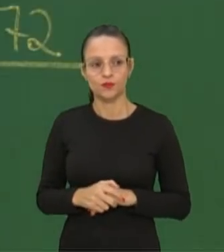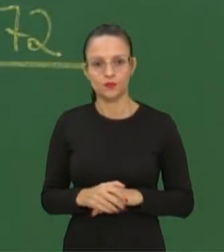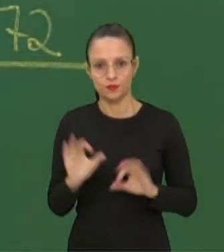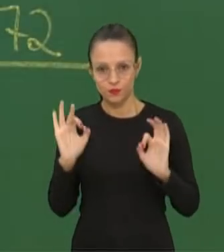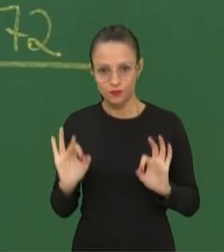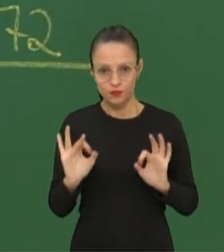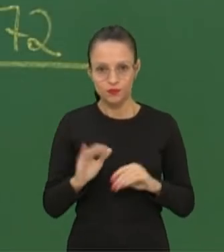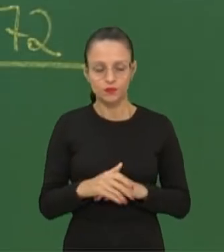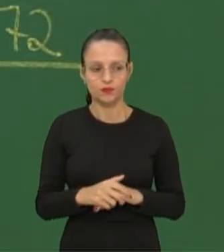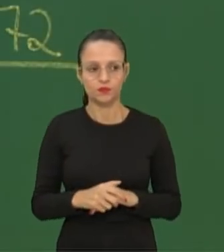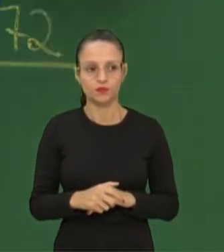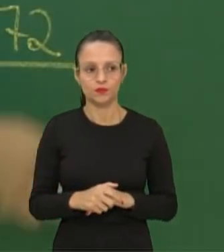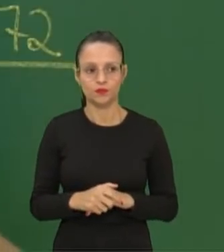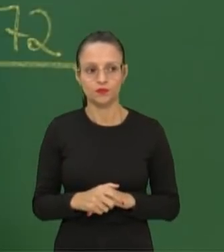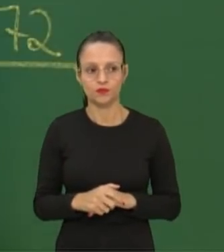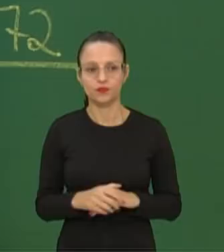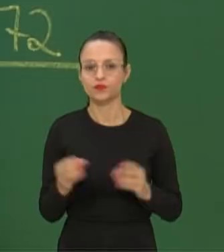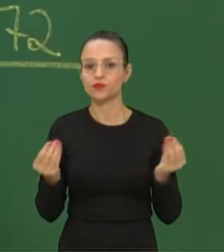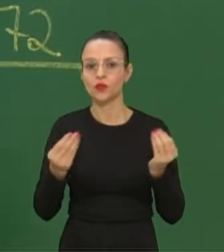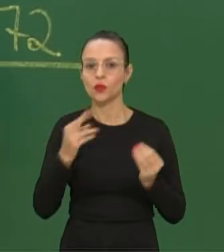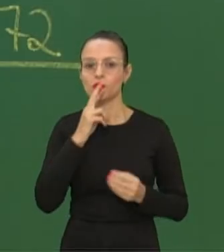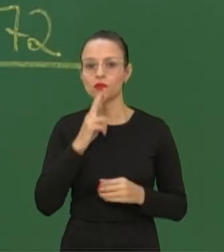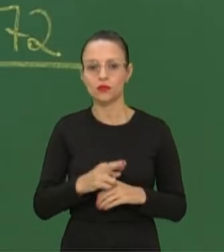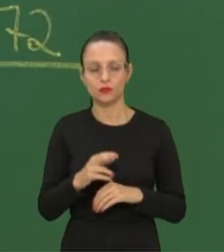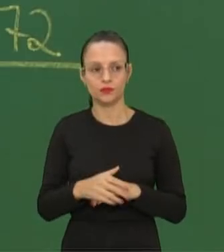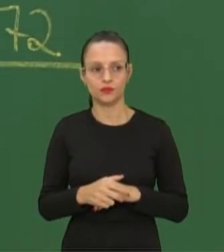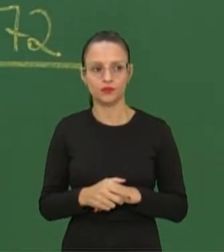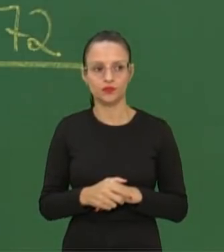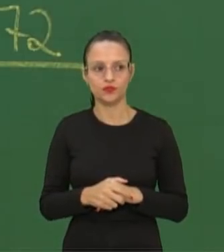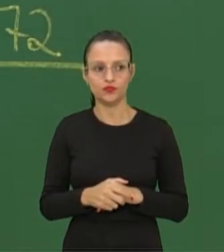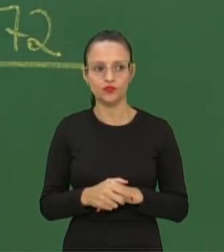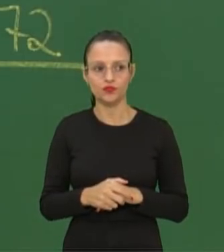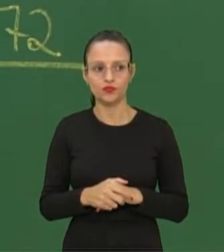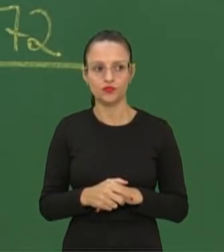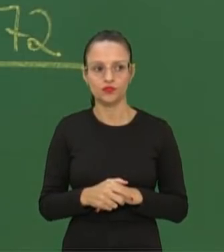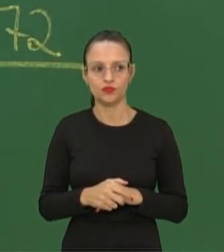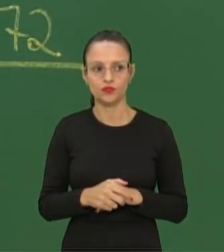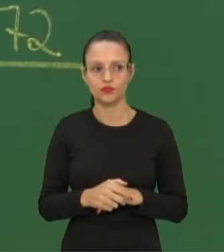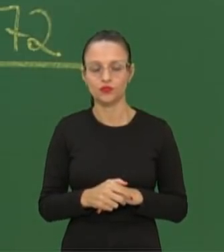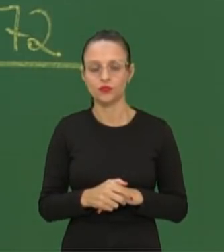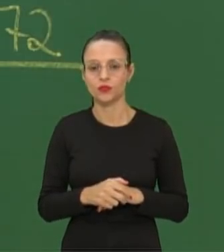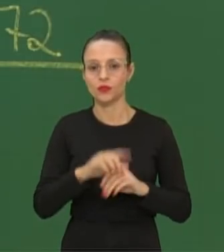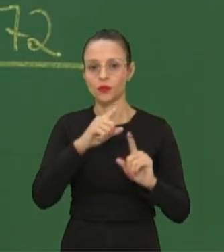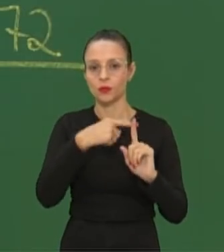Certo? Como é que eu resolvo isso? O mais 30 vai para lá, menos 30.